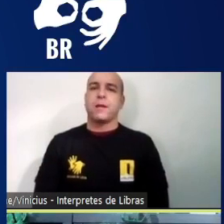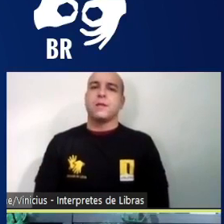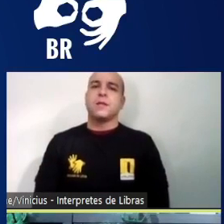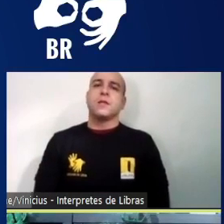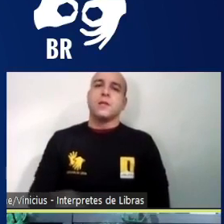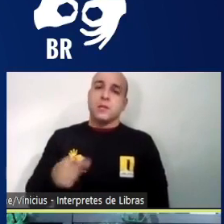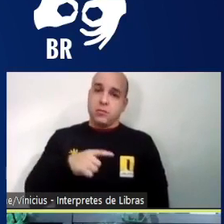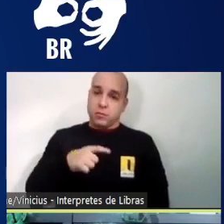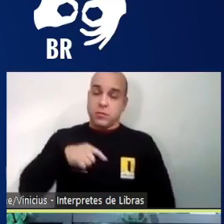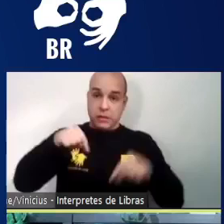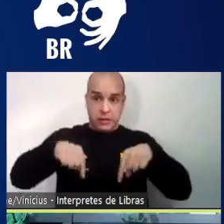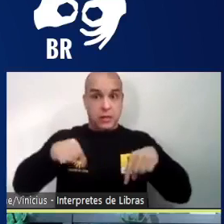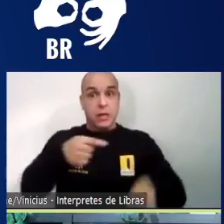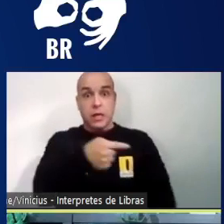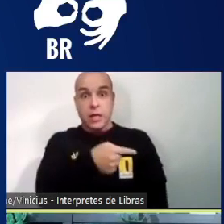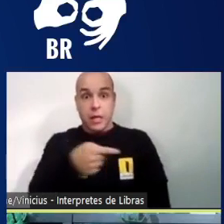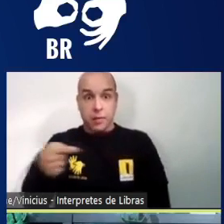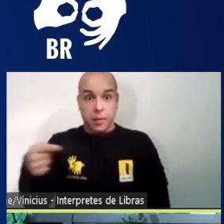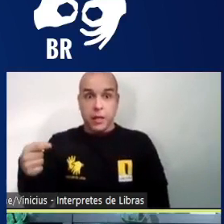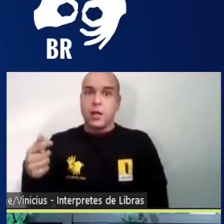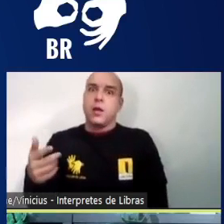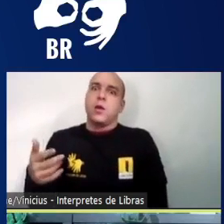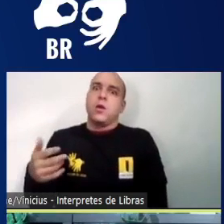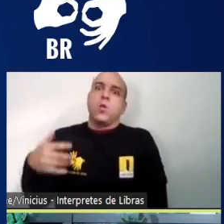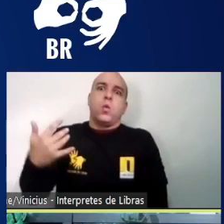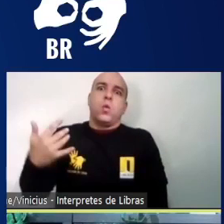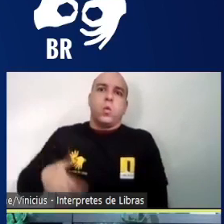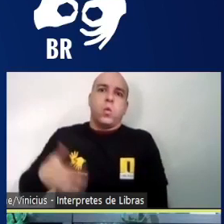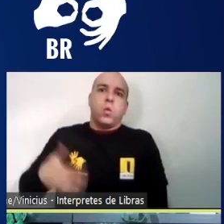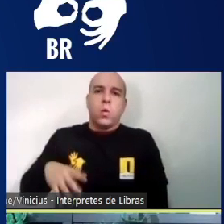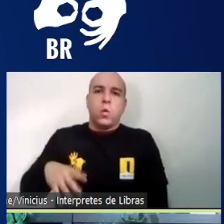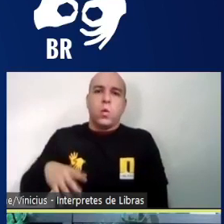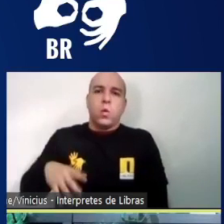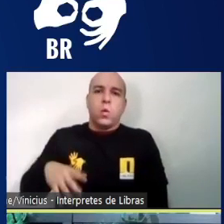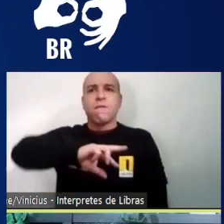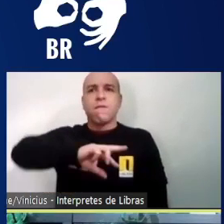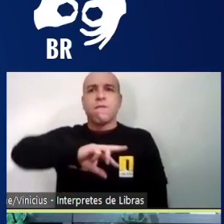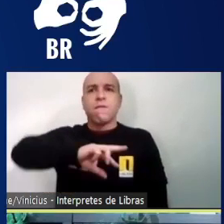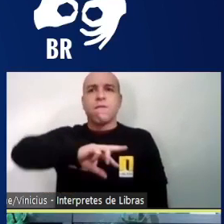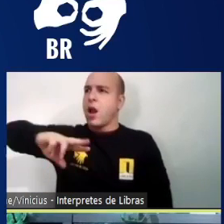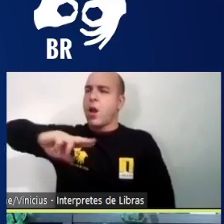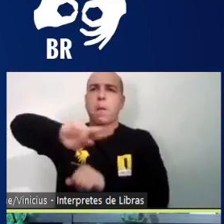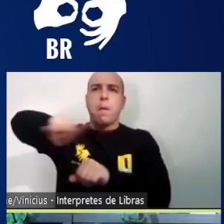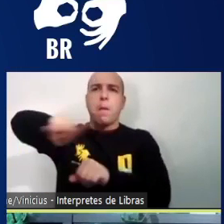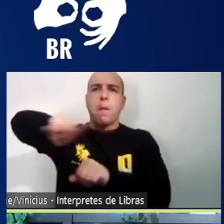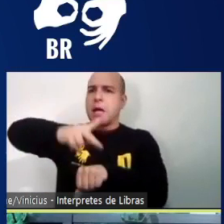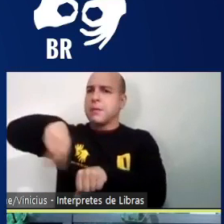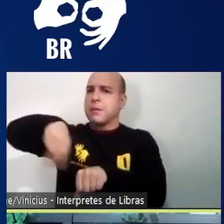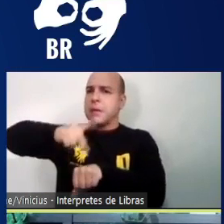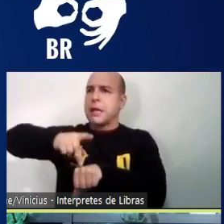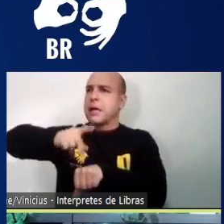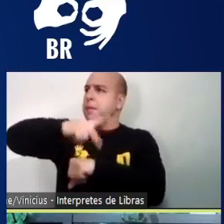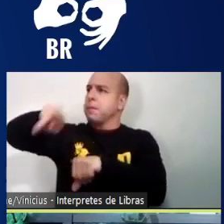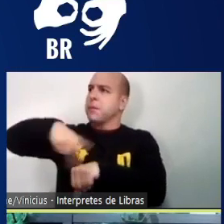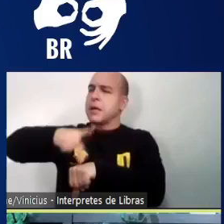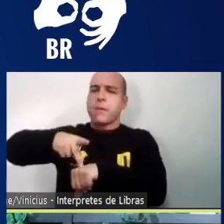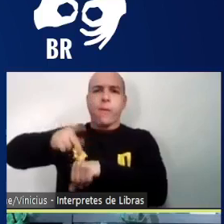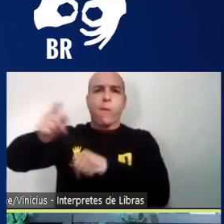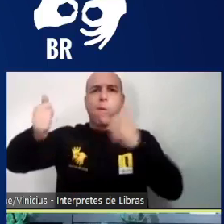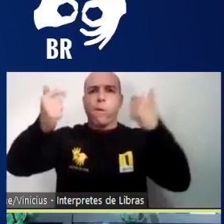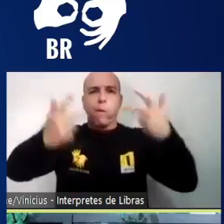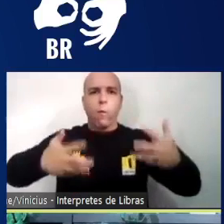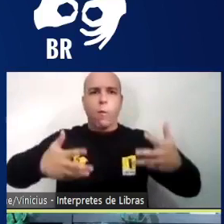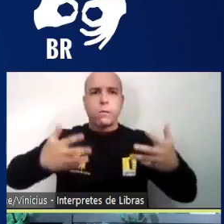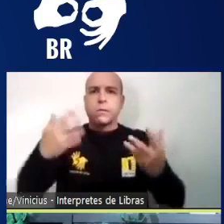com muitos especialistas de diferentes países, trazendo cases, boas práticas